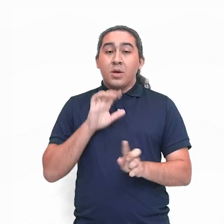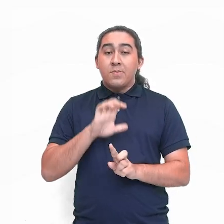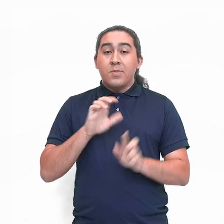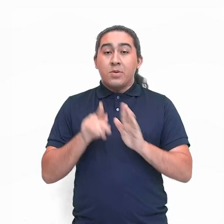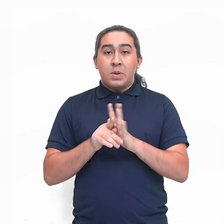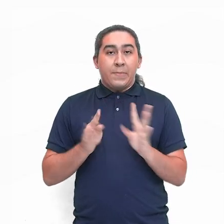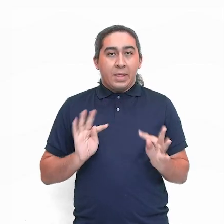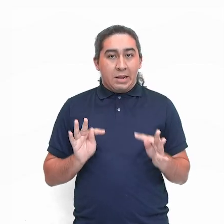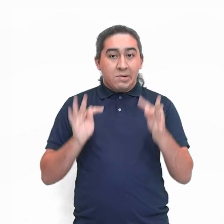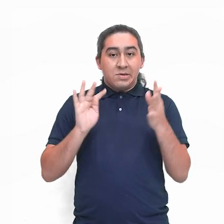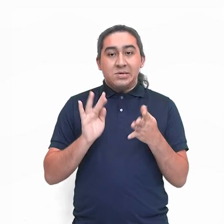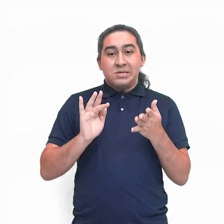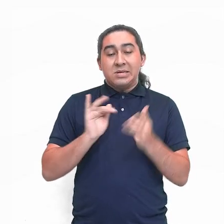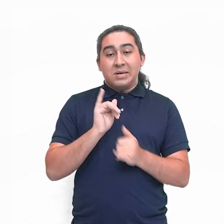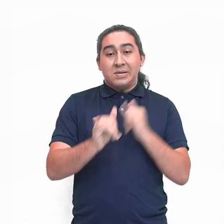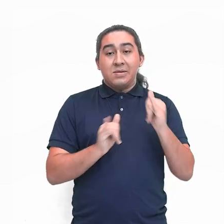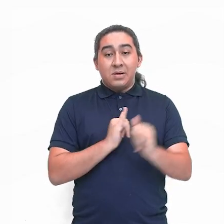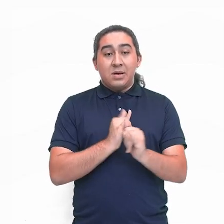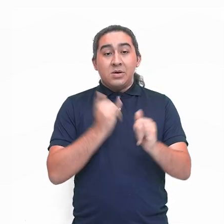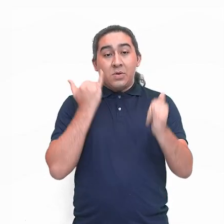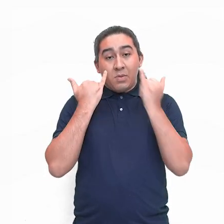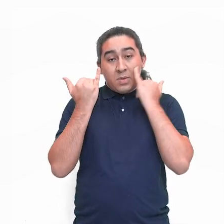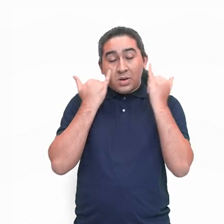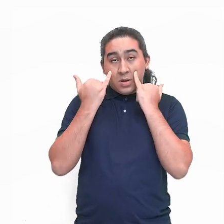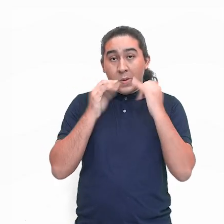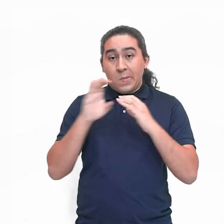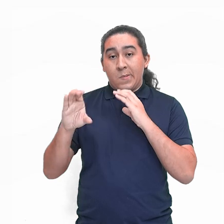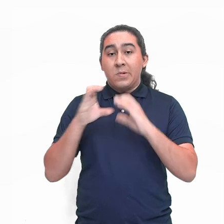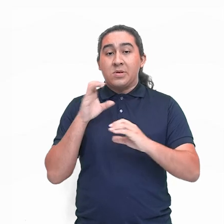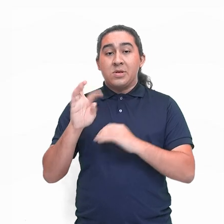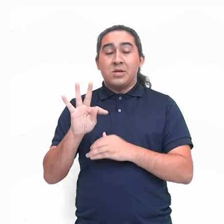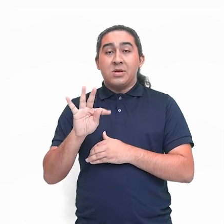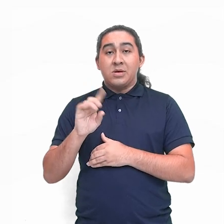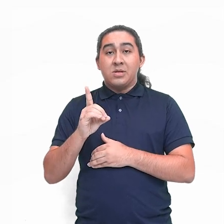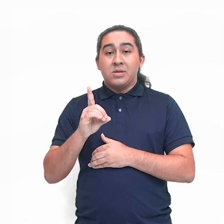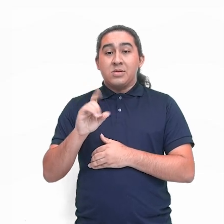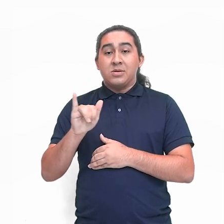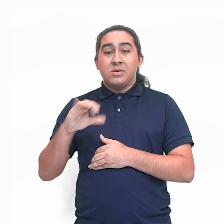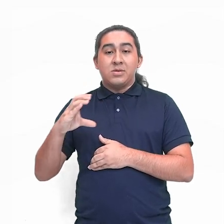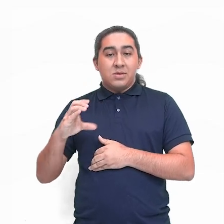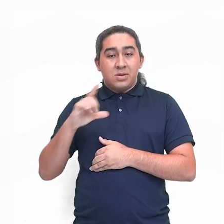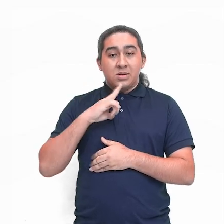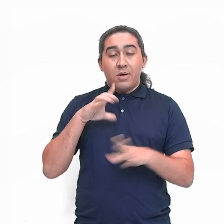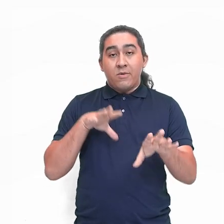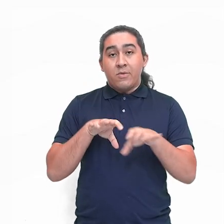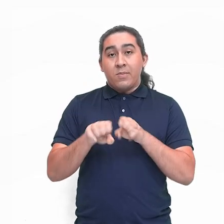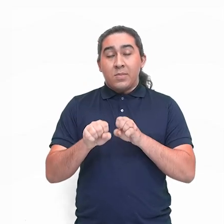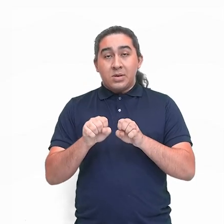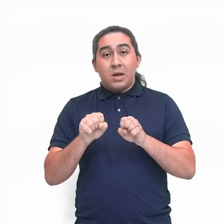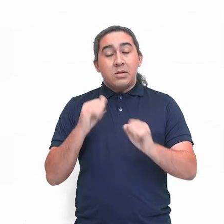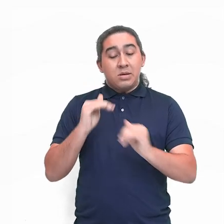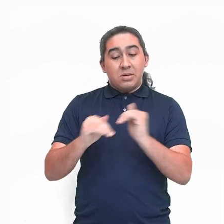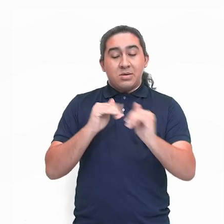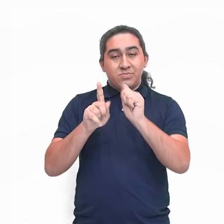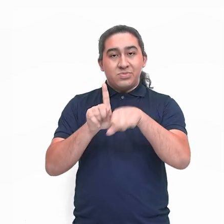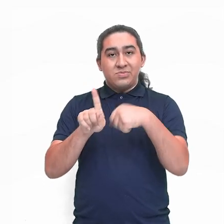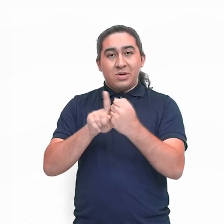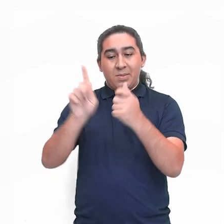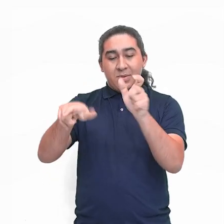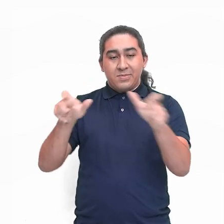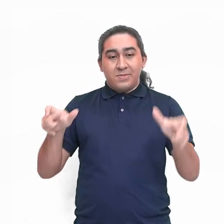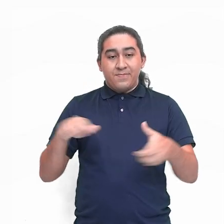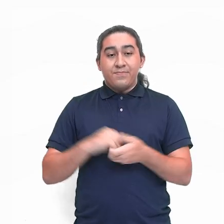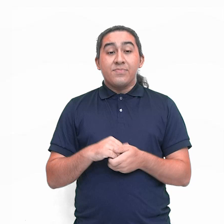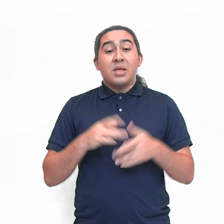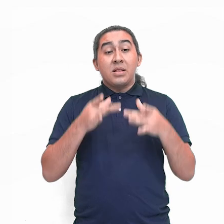impacto das tecnologias digitais da informação e comunicação, TDIC, na formação social do sujeito.